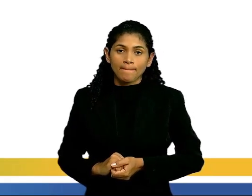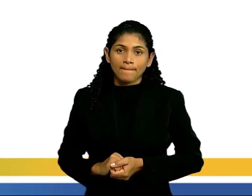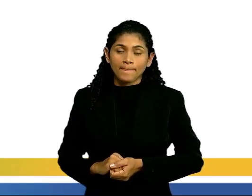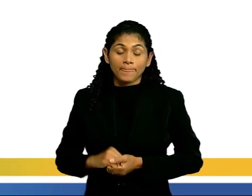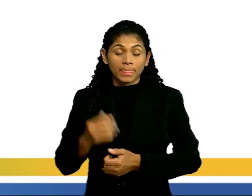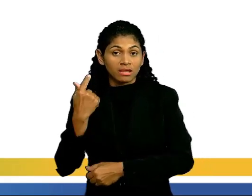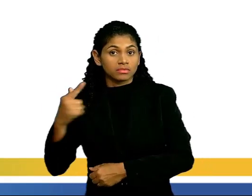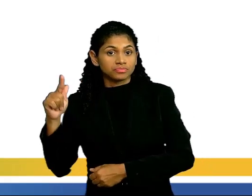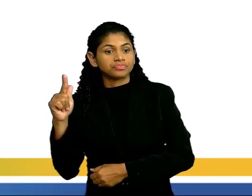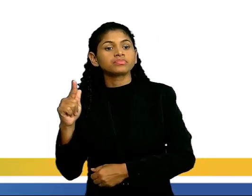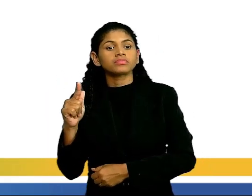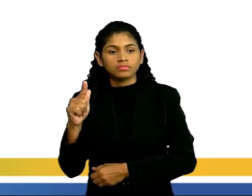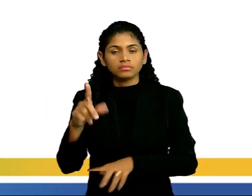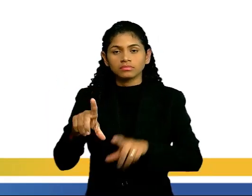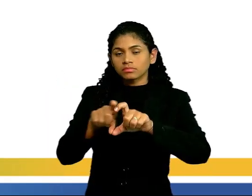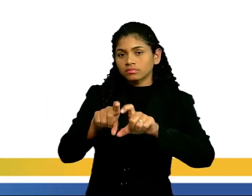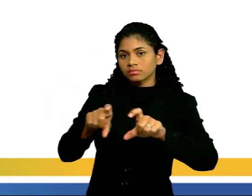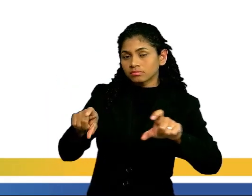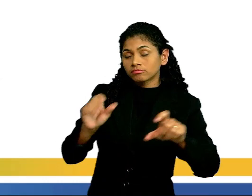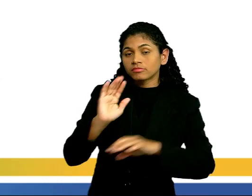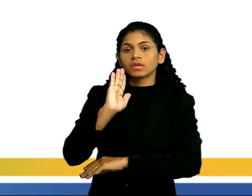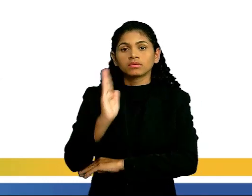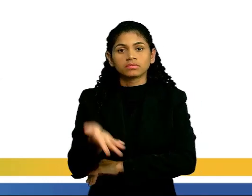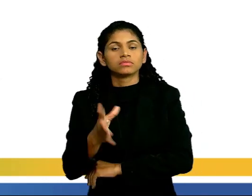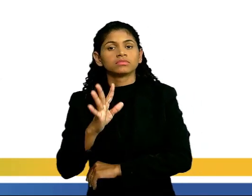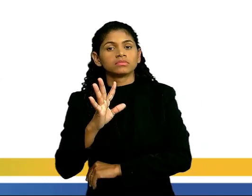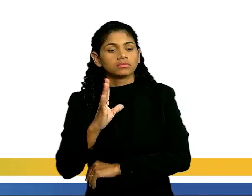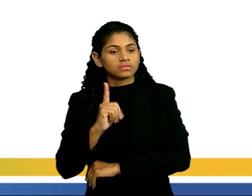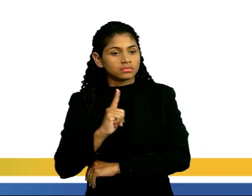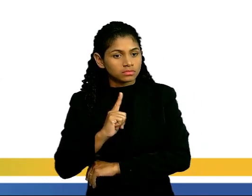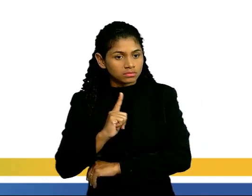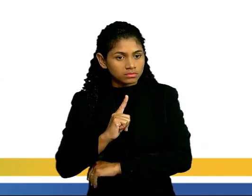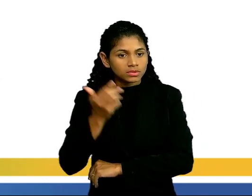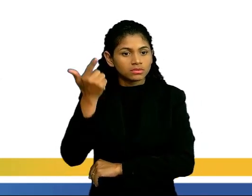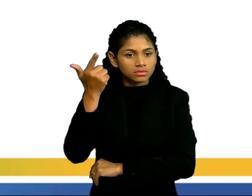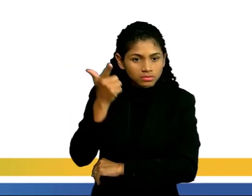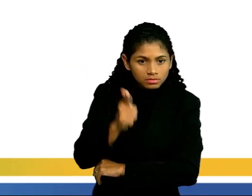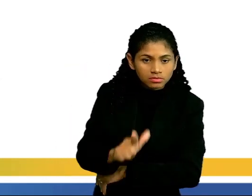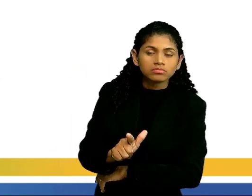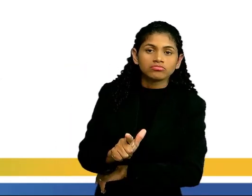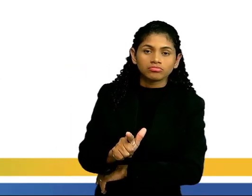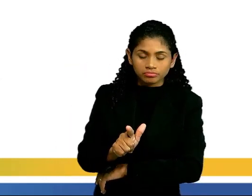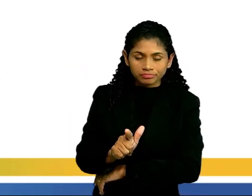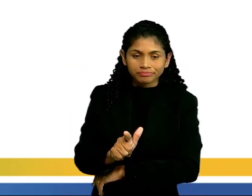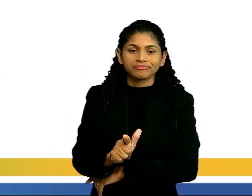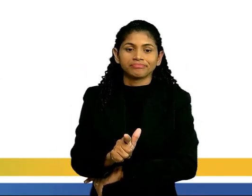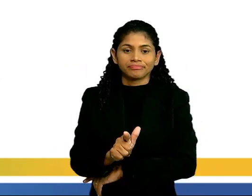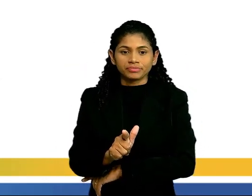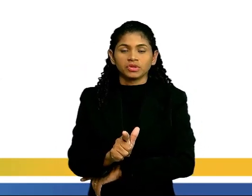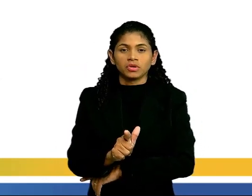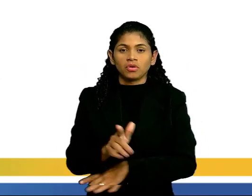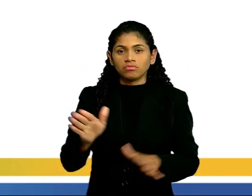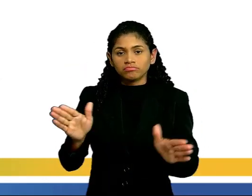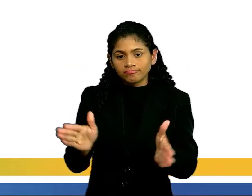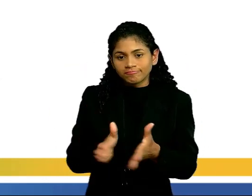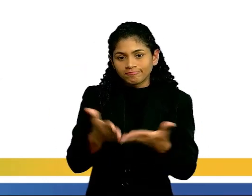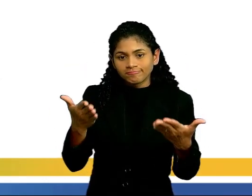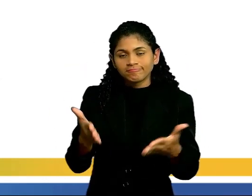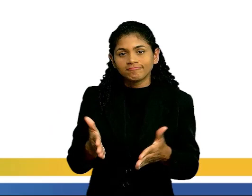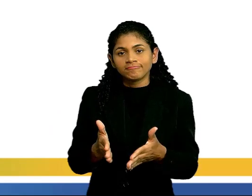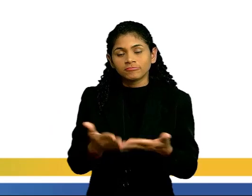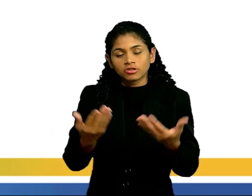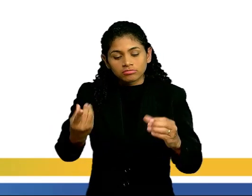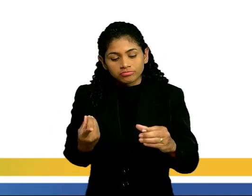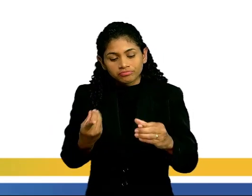Em outro trecho, a gente já tem novamente esse inconformismo com a extrema pobreza em que ela está